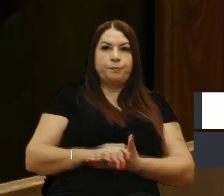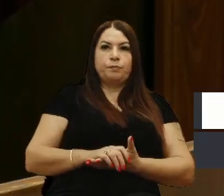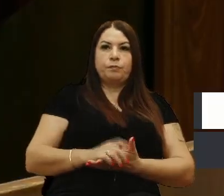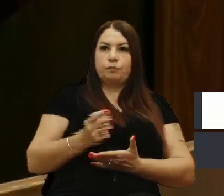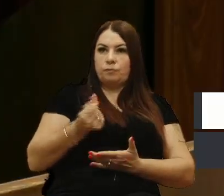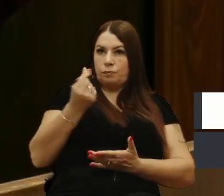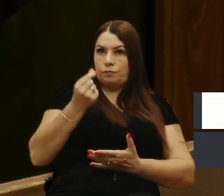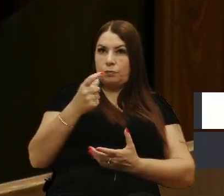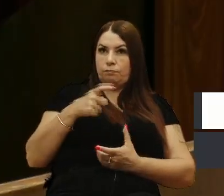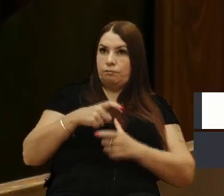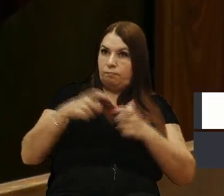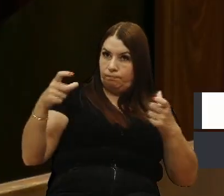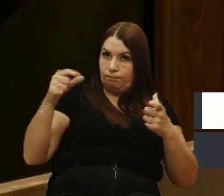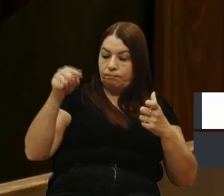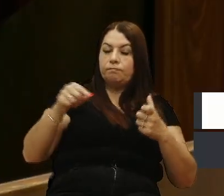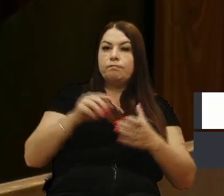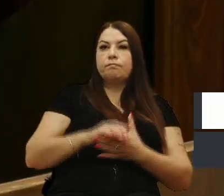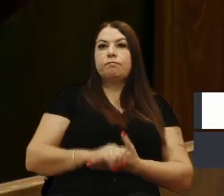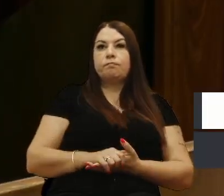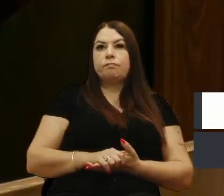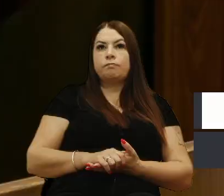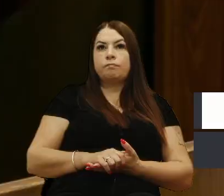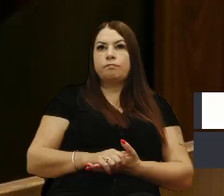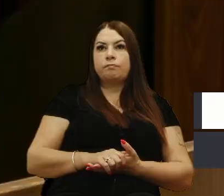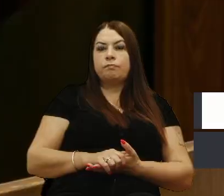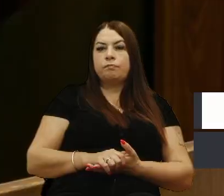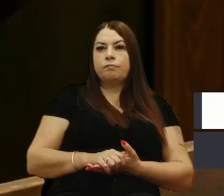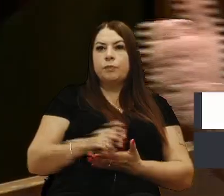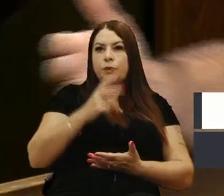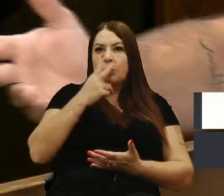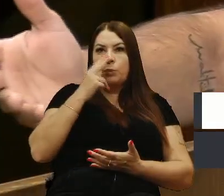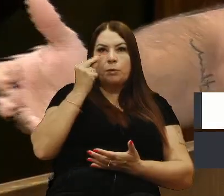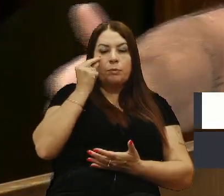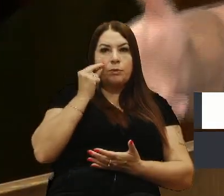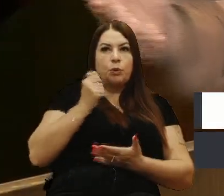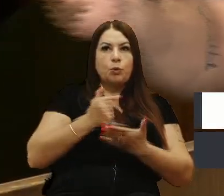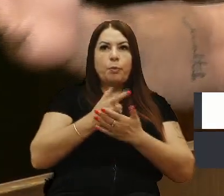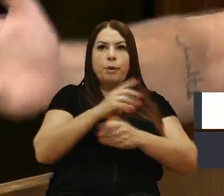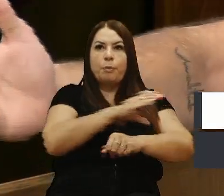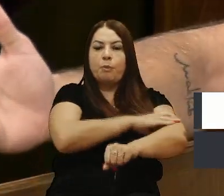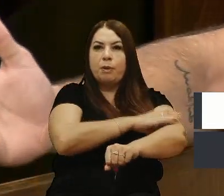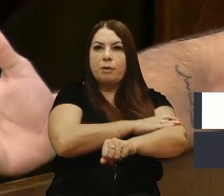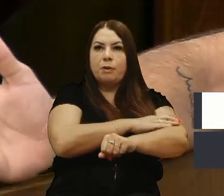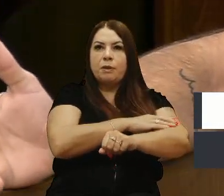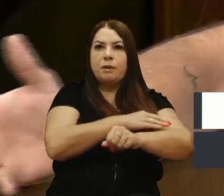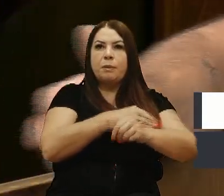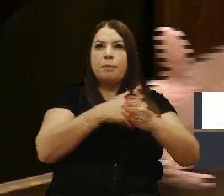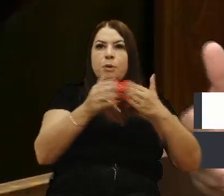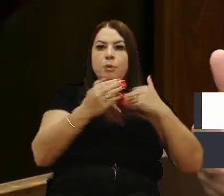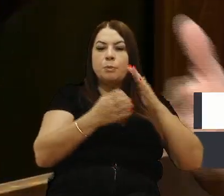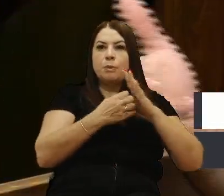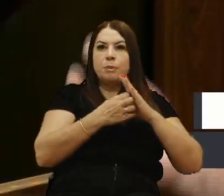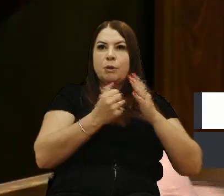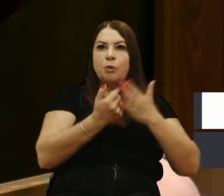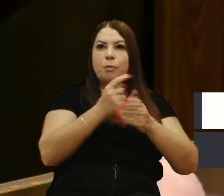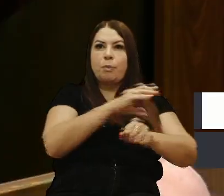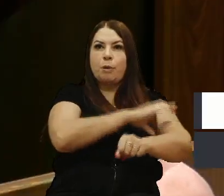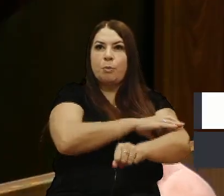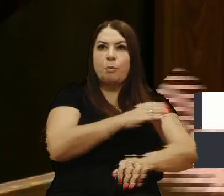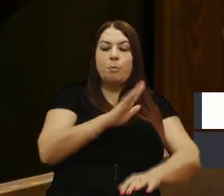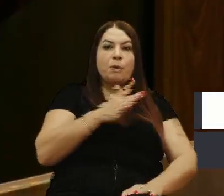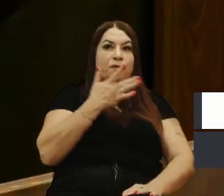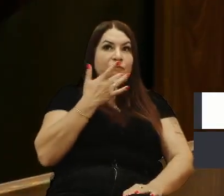valor gigante como esse, e não é, como o Cláudio falou, uma compra de caminhonete pode ser qualquer empresa, porque uma compra de caminhonete é mais